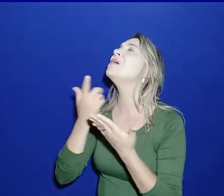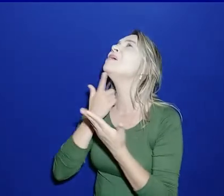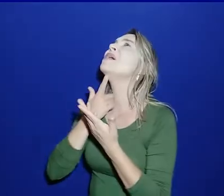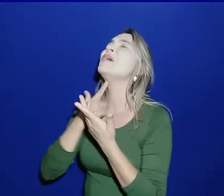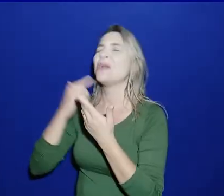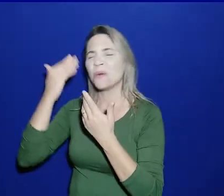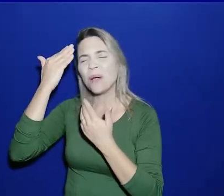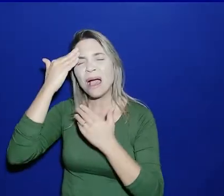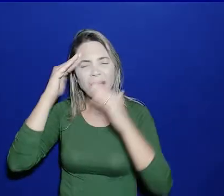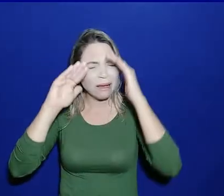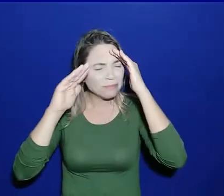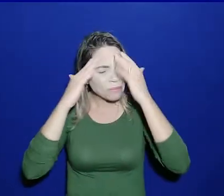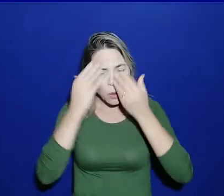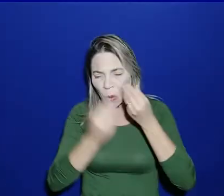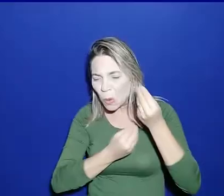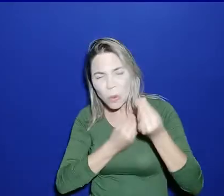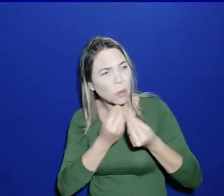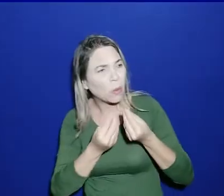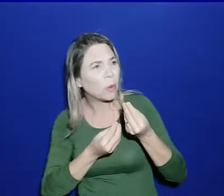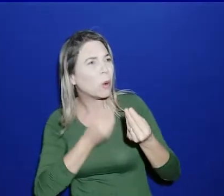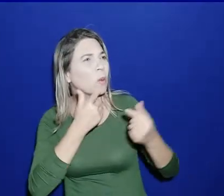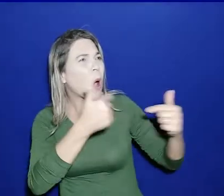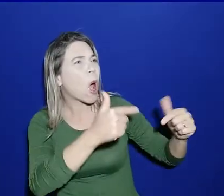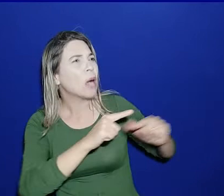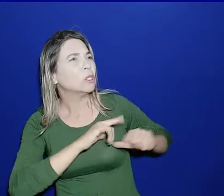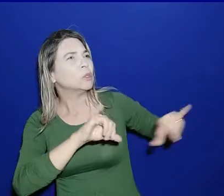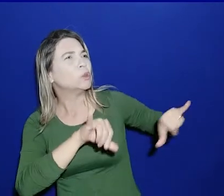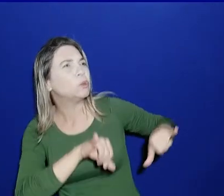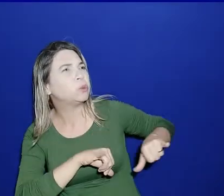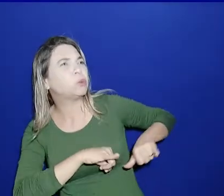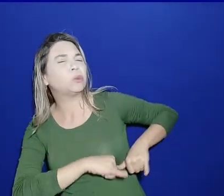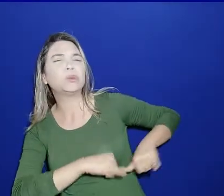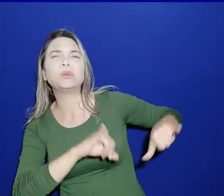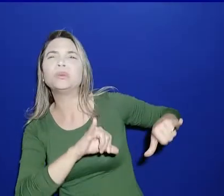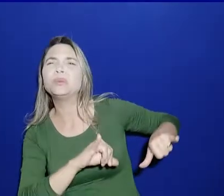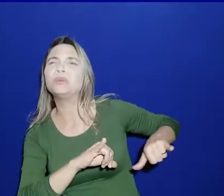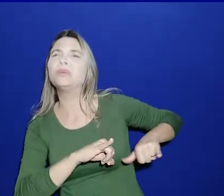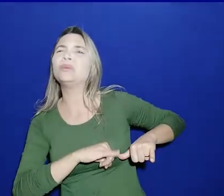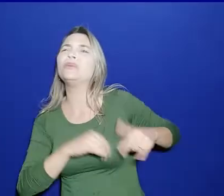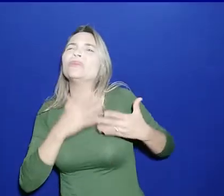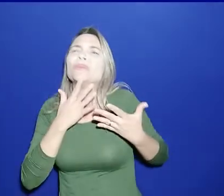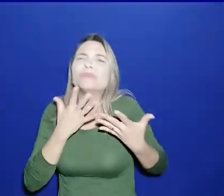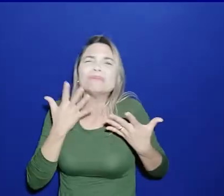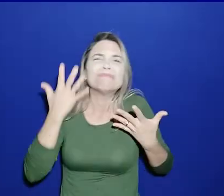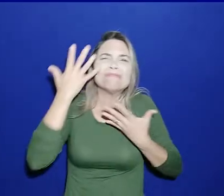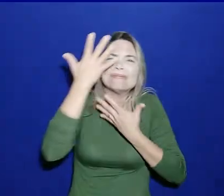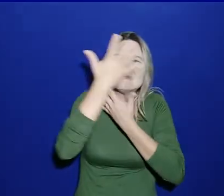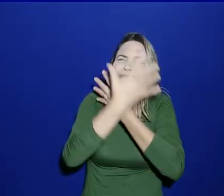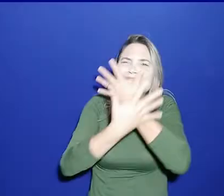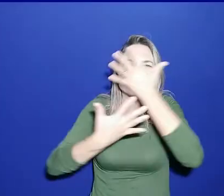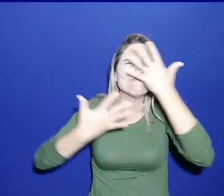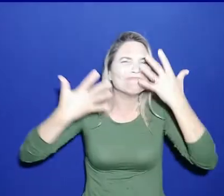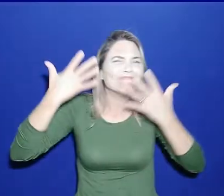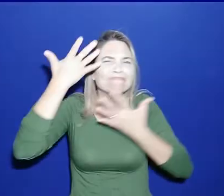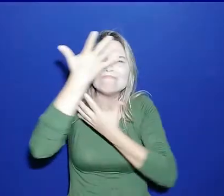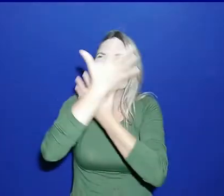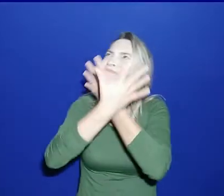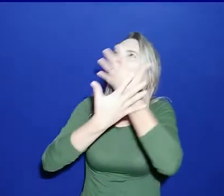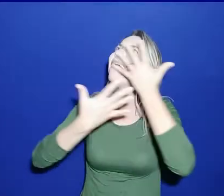essa provação e a tormenta encobre o sol. Pergunto,